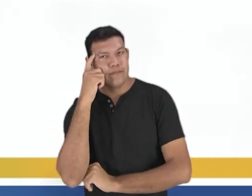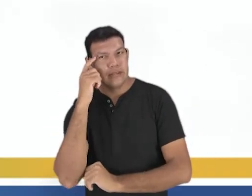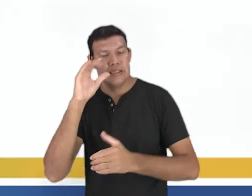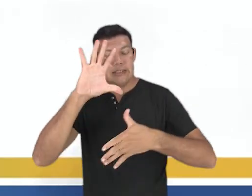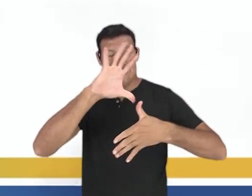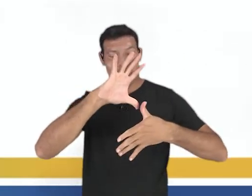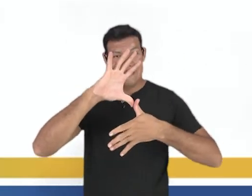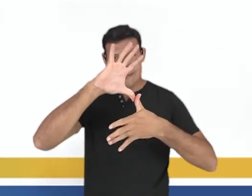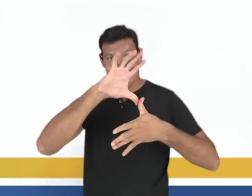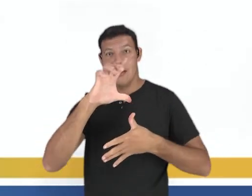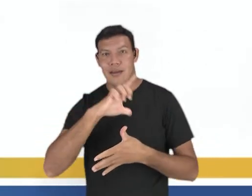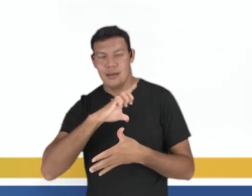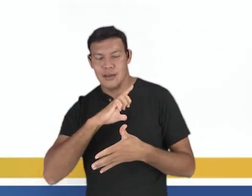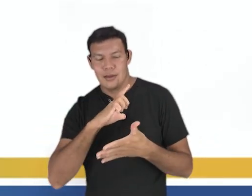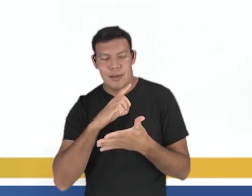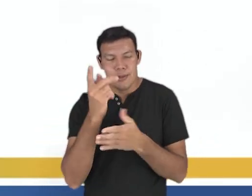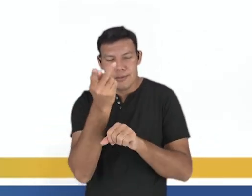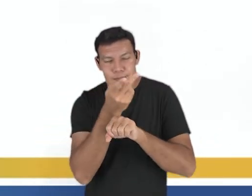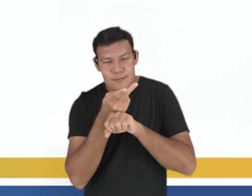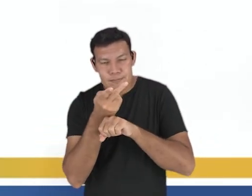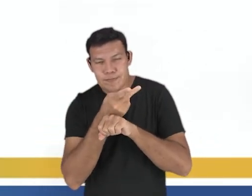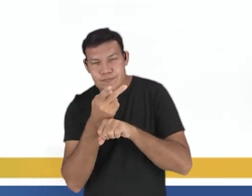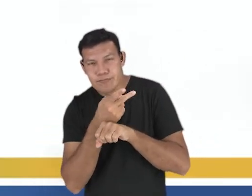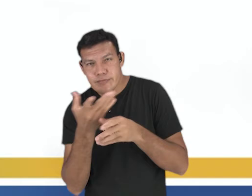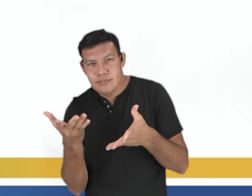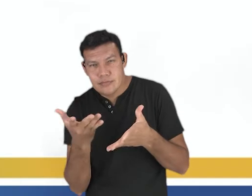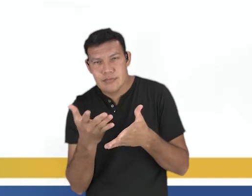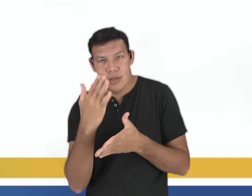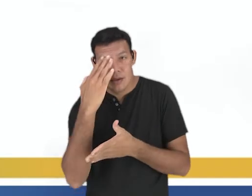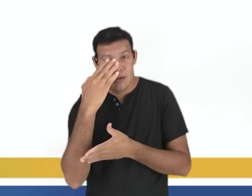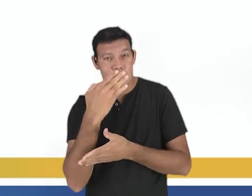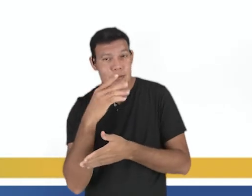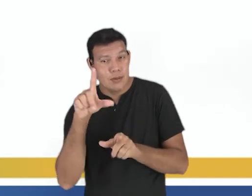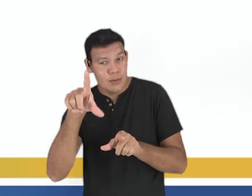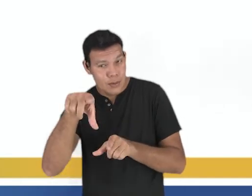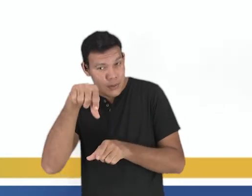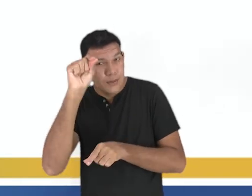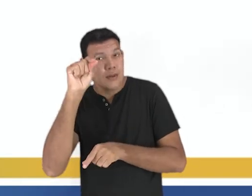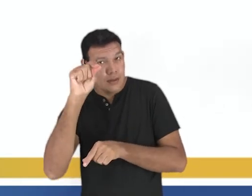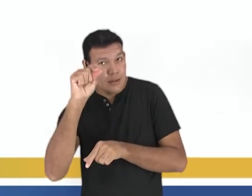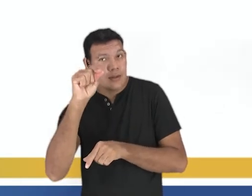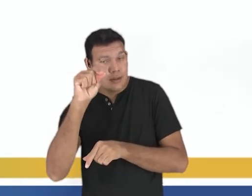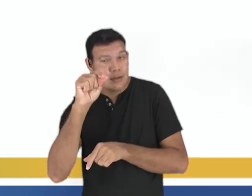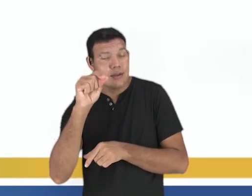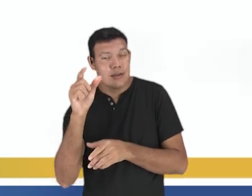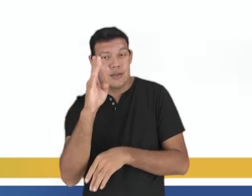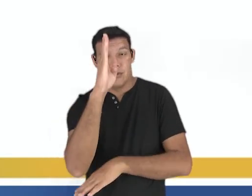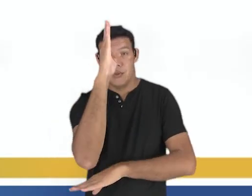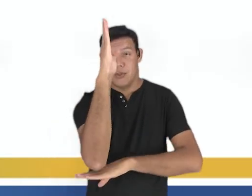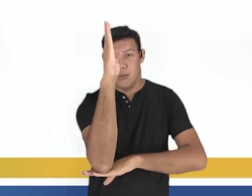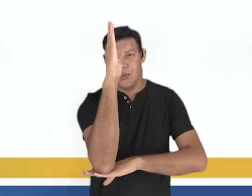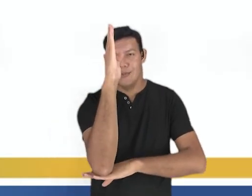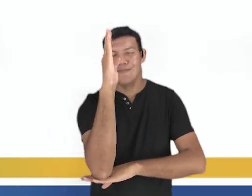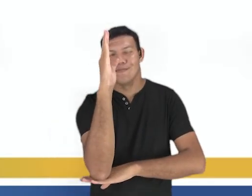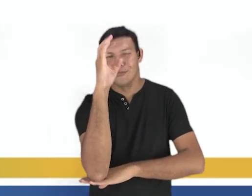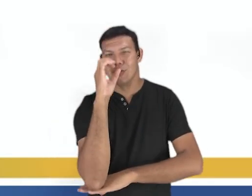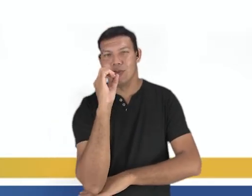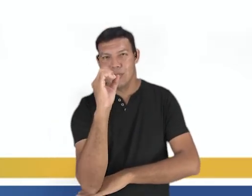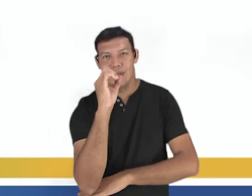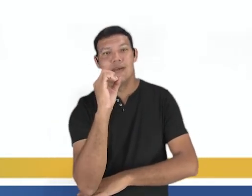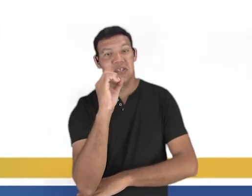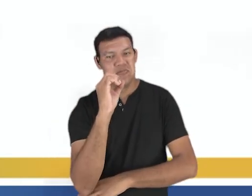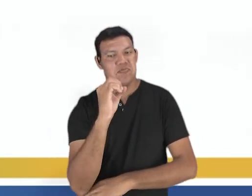pegar o mapa político, de preferência que tem aí a divisão com o meridiano de Greenwich, e que você vai acertar a